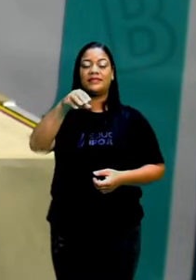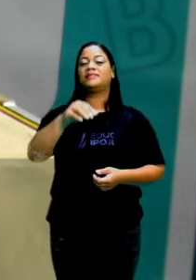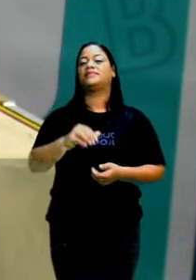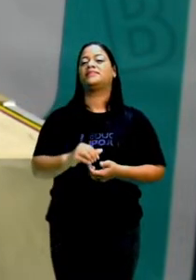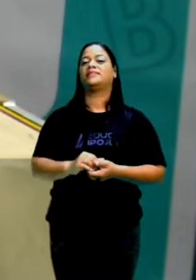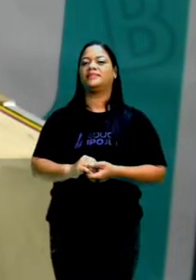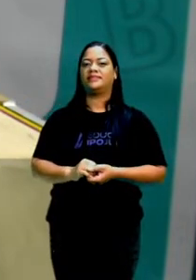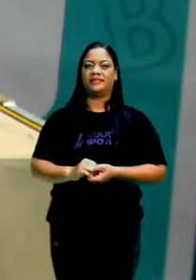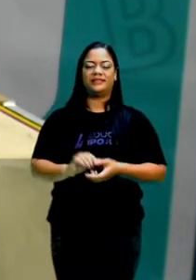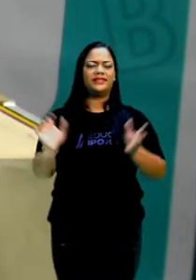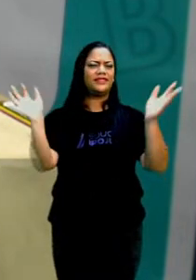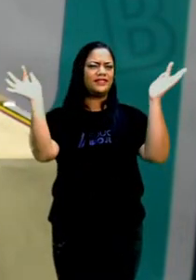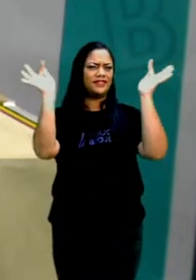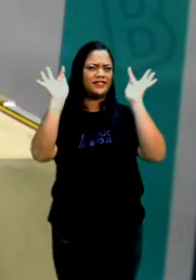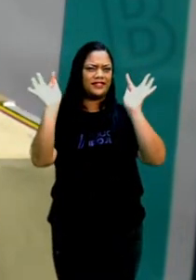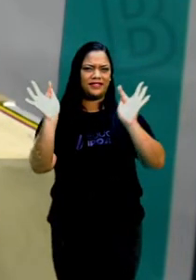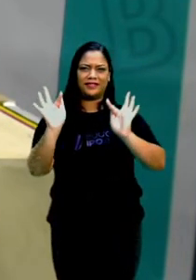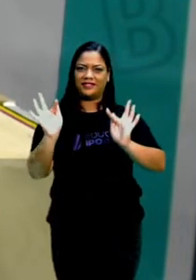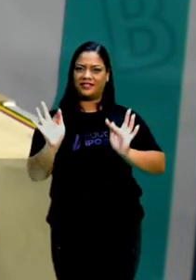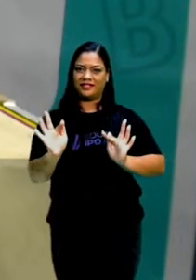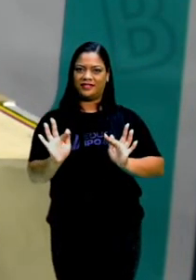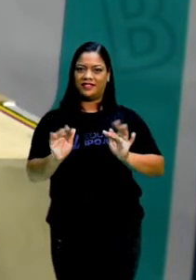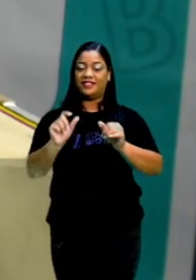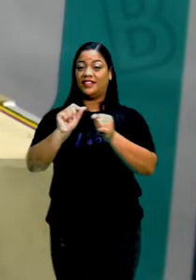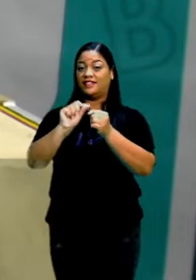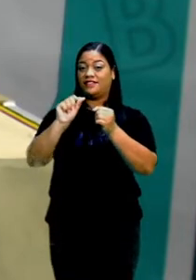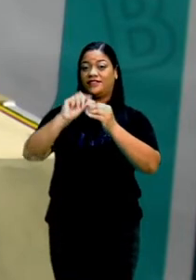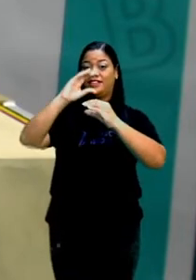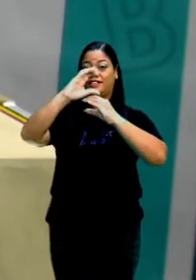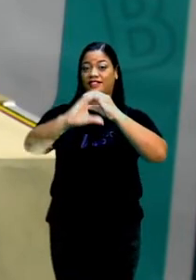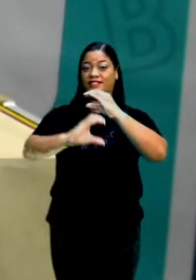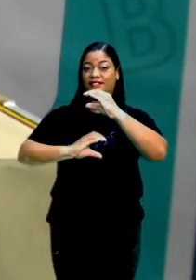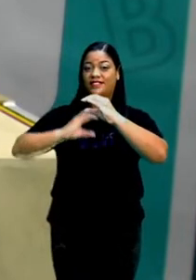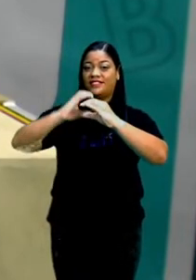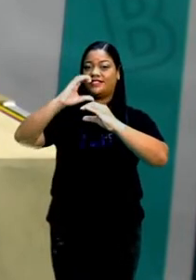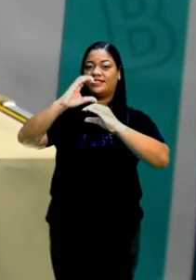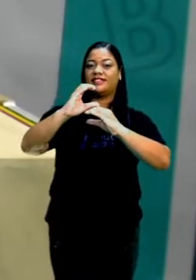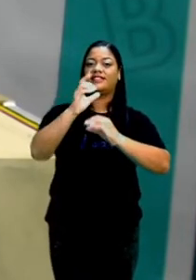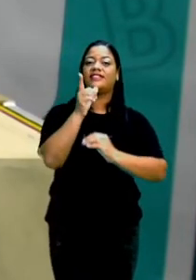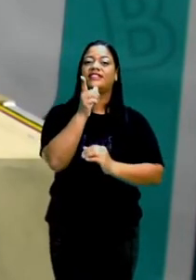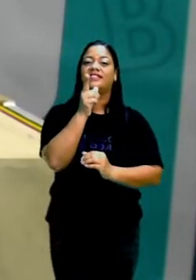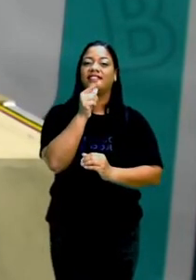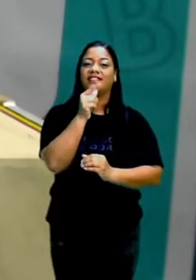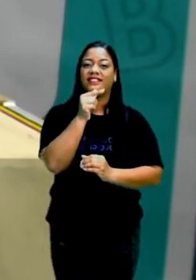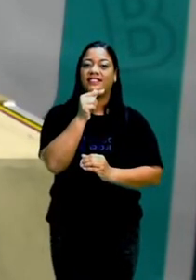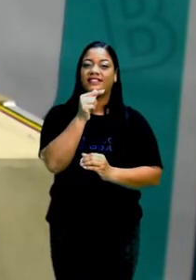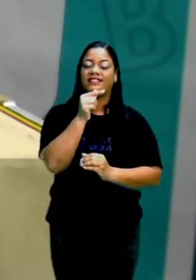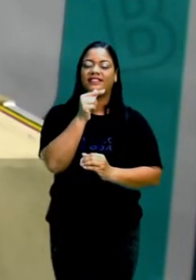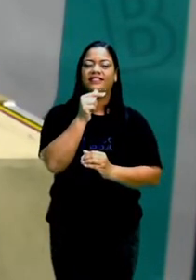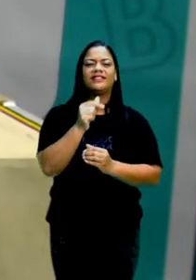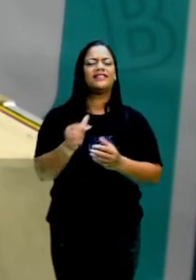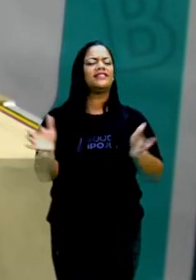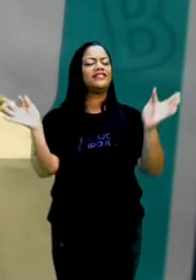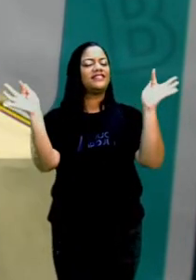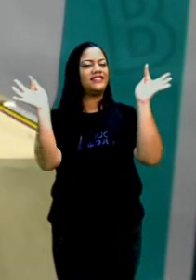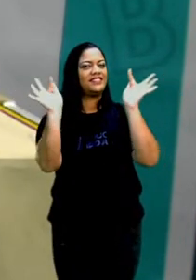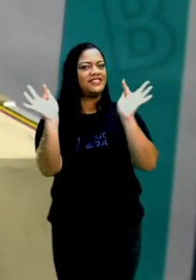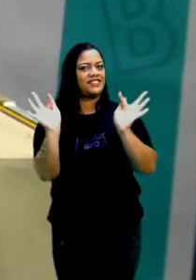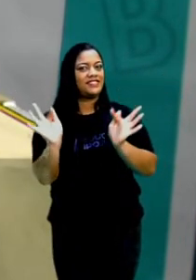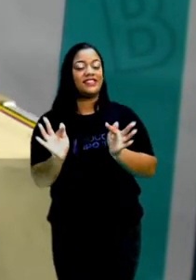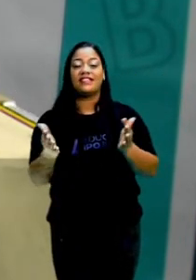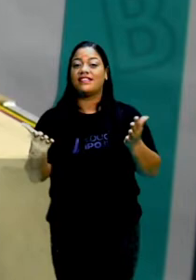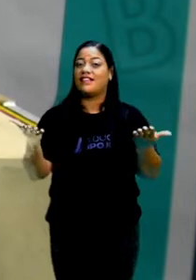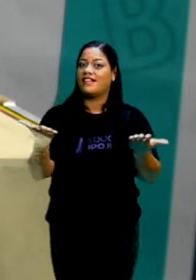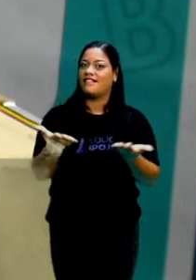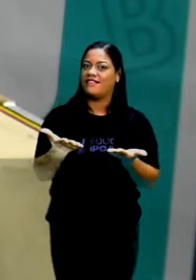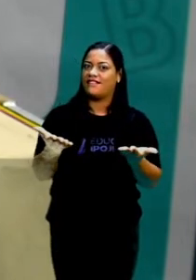ficou muito feliz, passou pelo ciclo da água e ficou muito feliz.